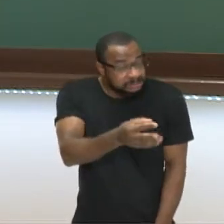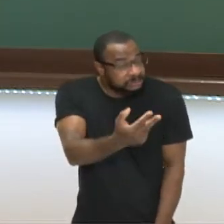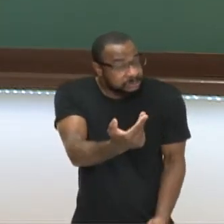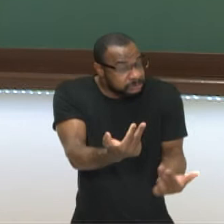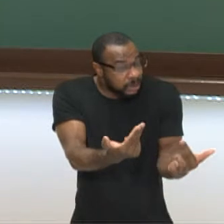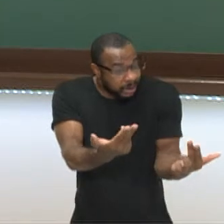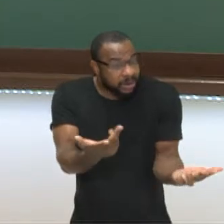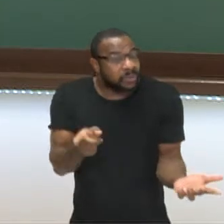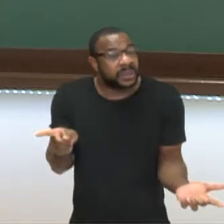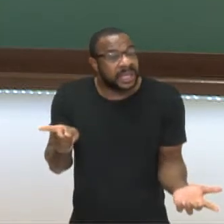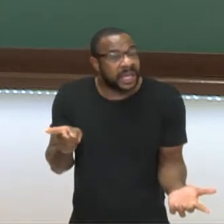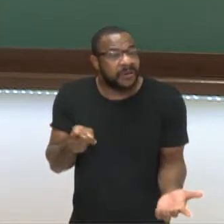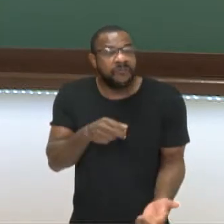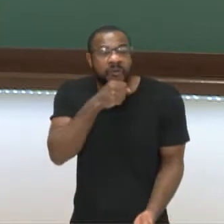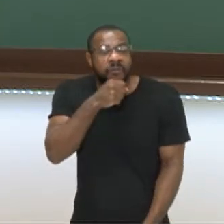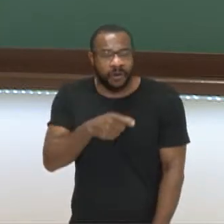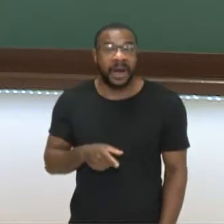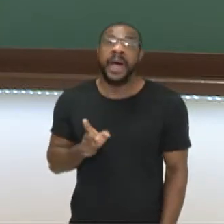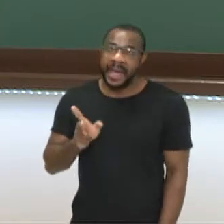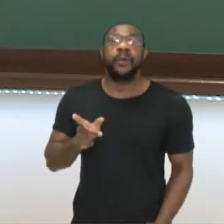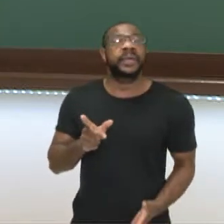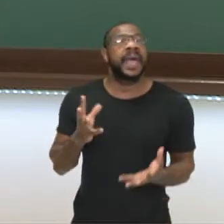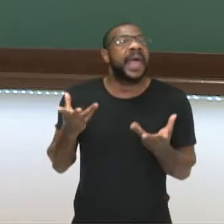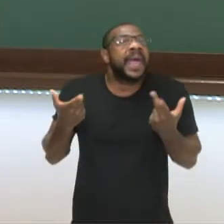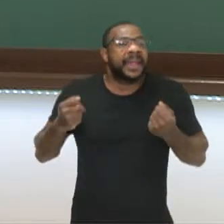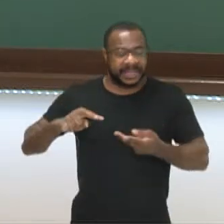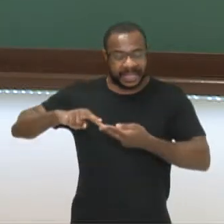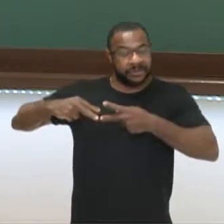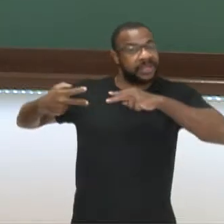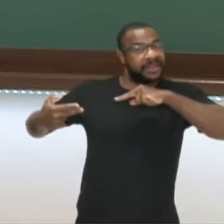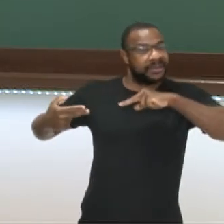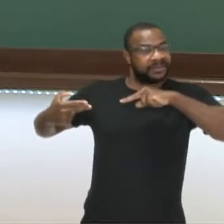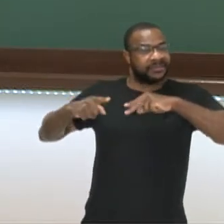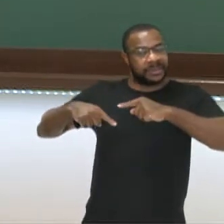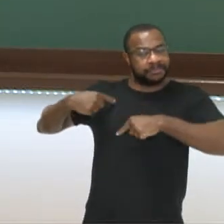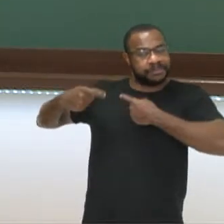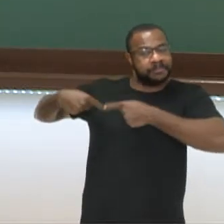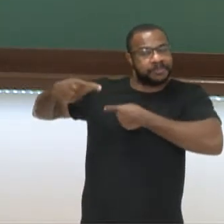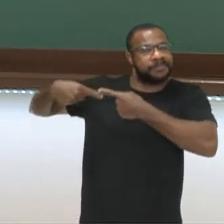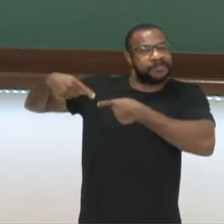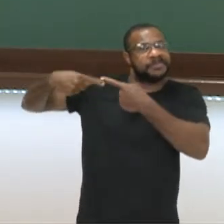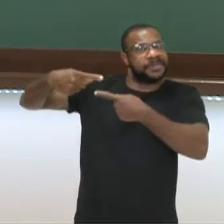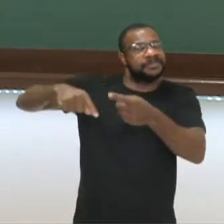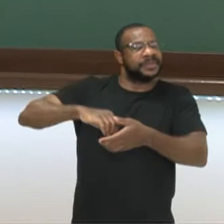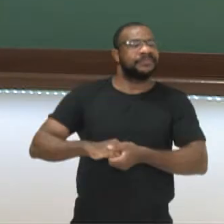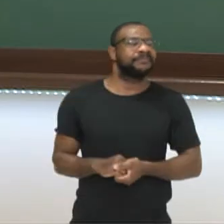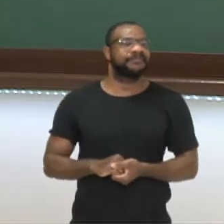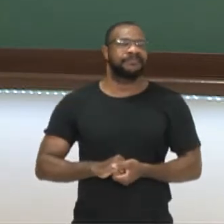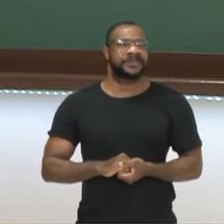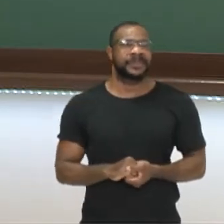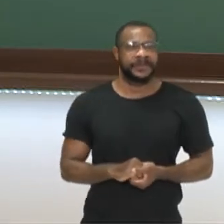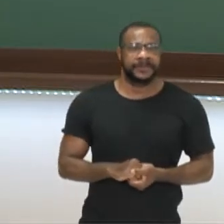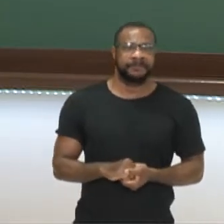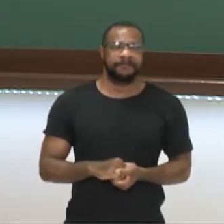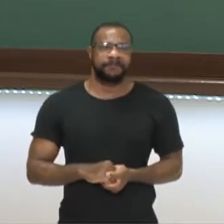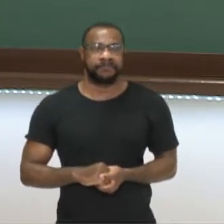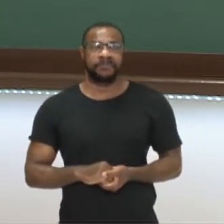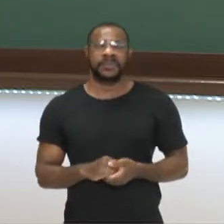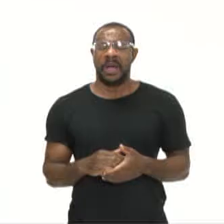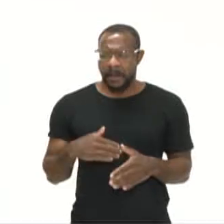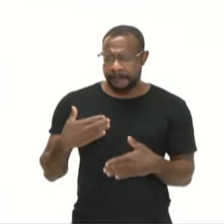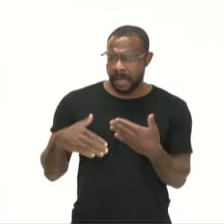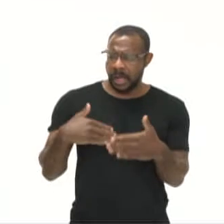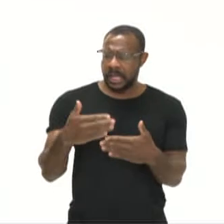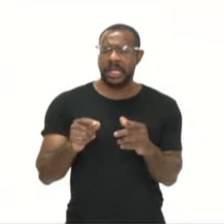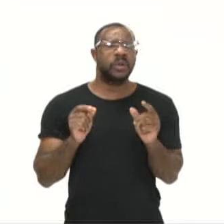é uma herança genética que traz características físicas, que também vão contar muito da sua história e de quem é você. O processo